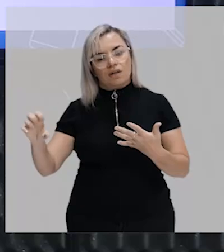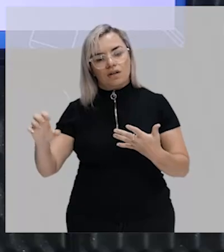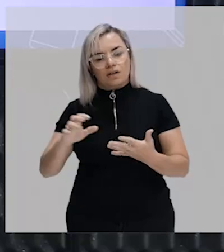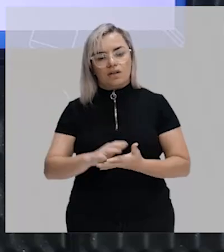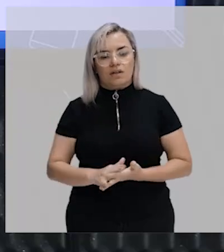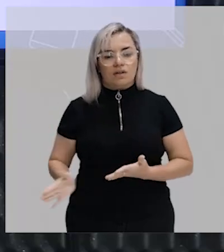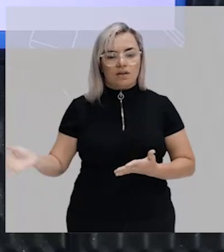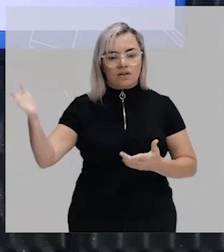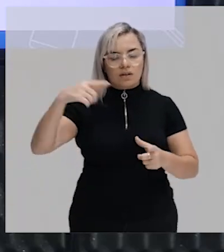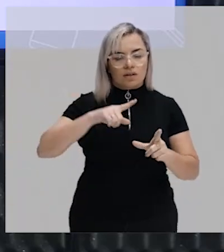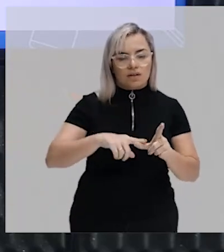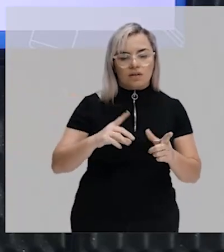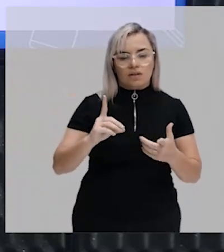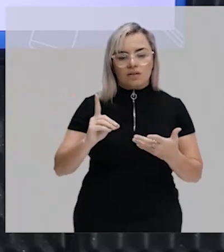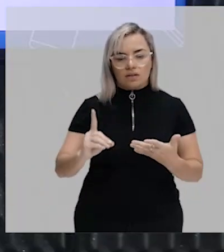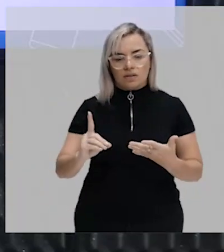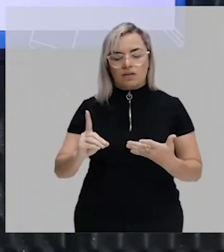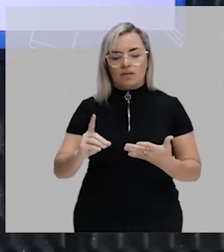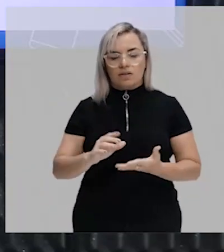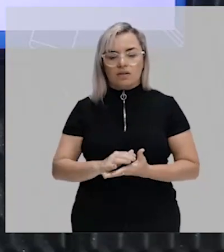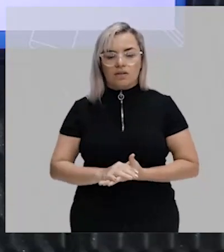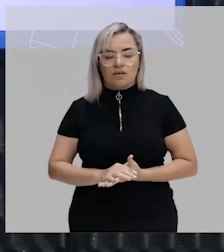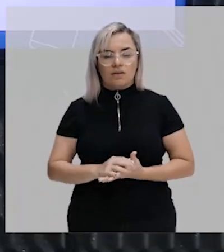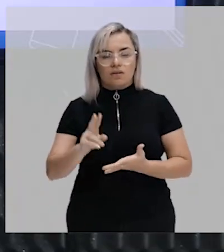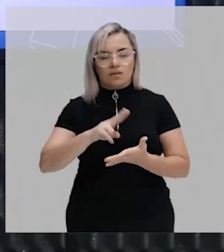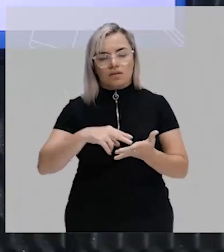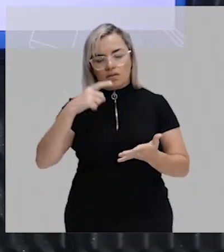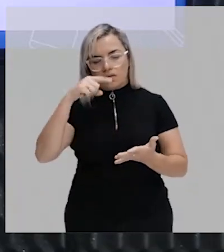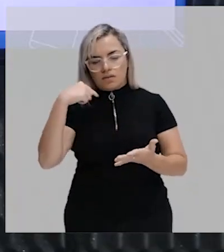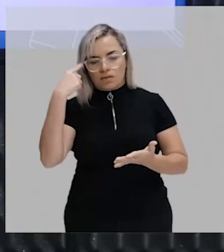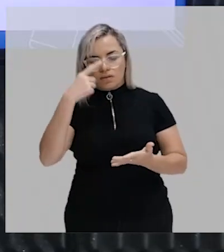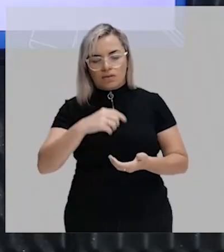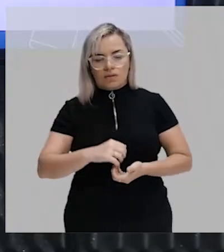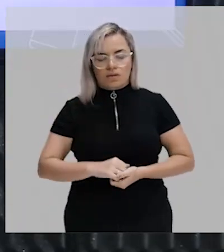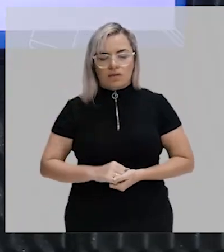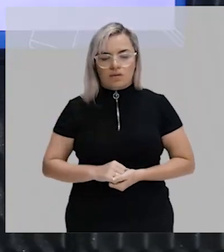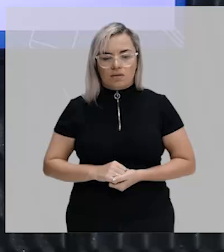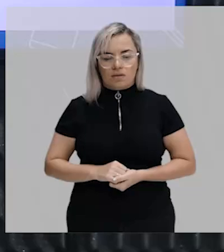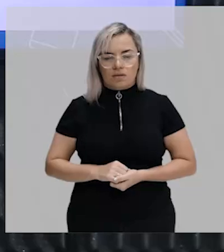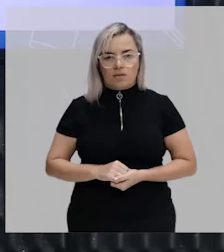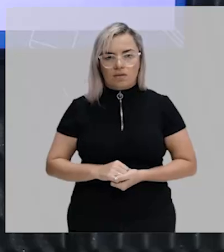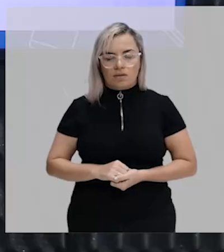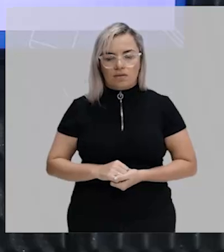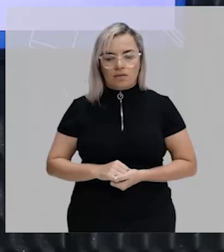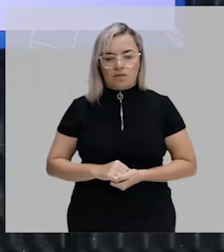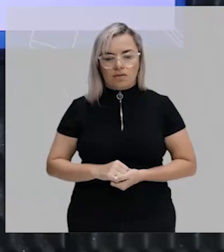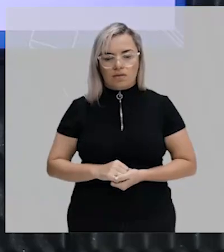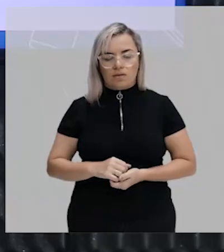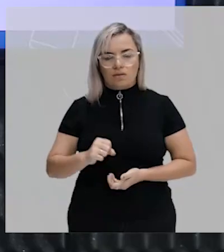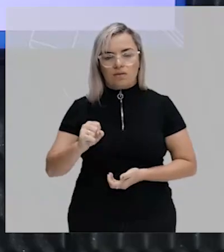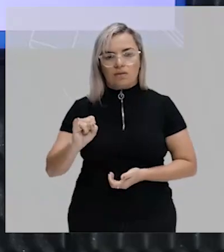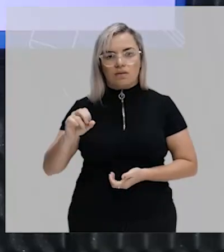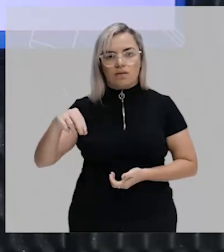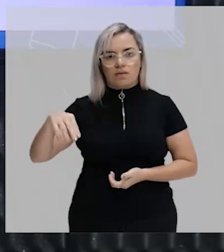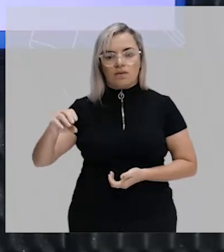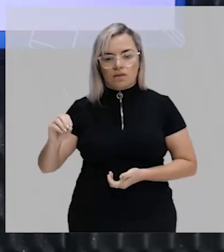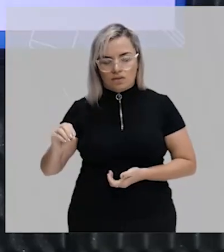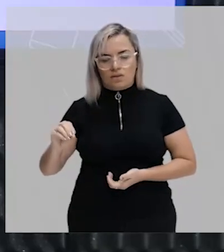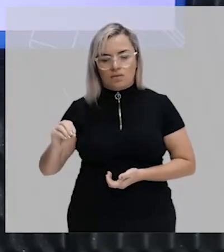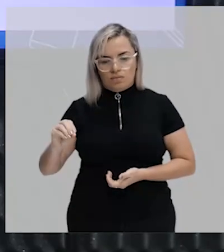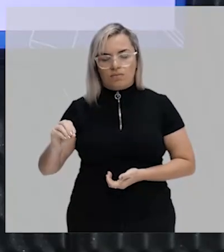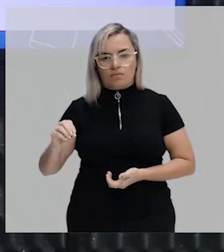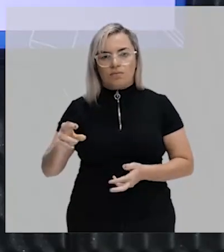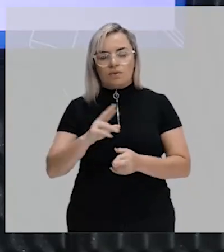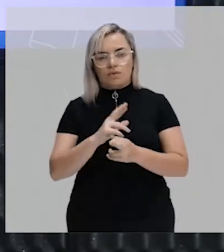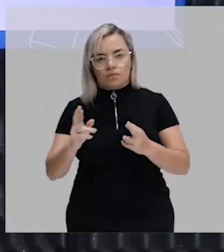no es mi tía, sino mi hermana, tá? Então, sino é uma adversidade. E se não